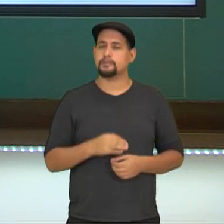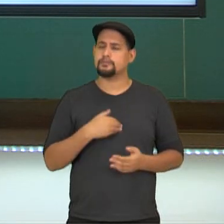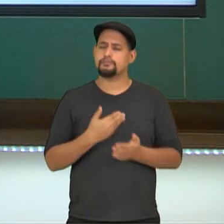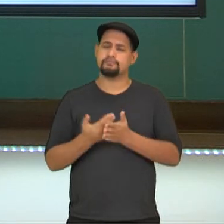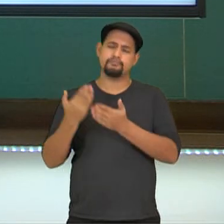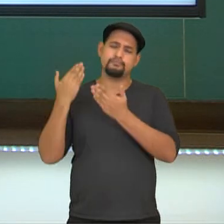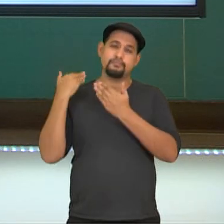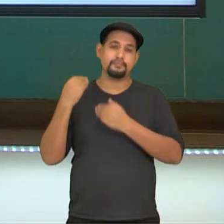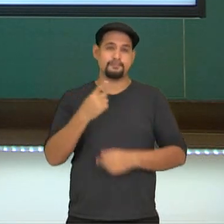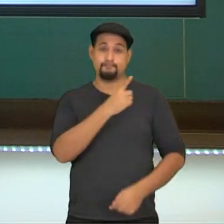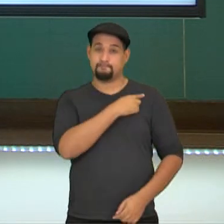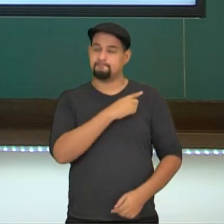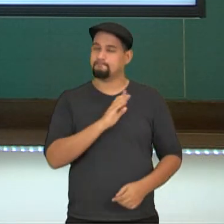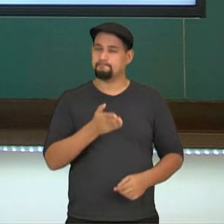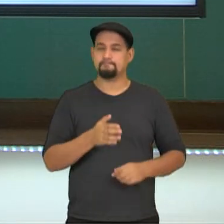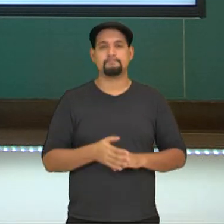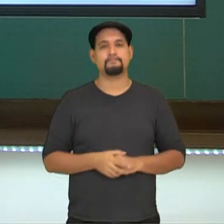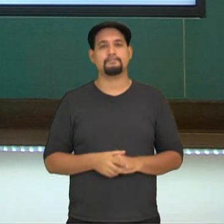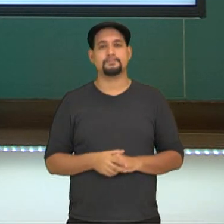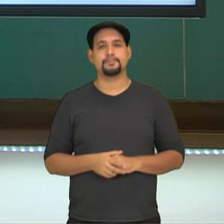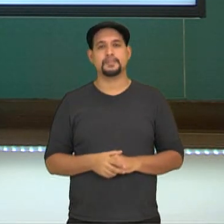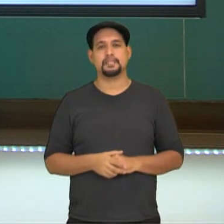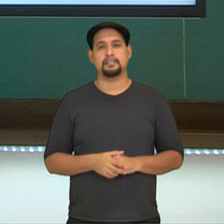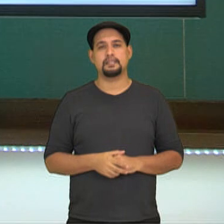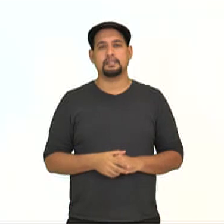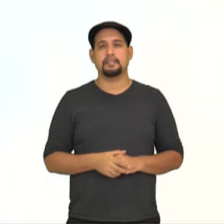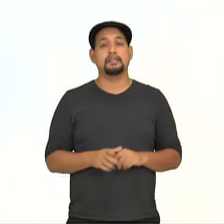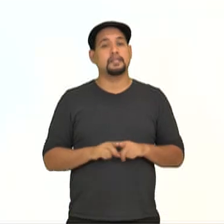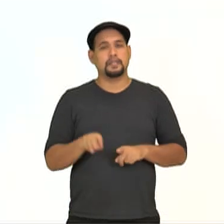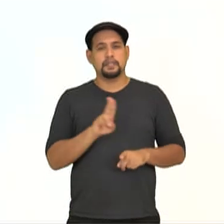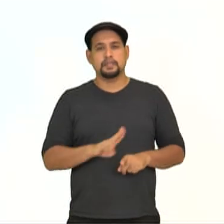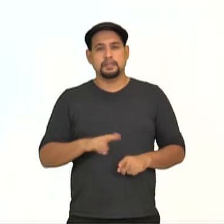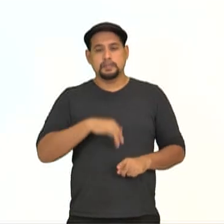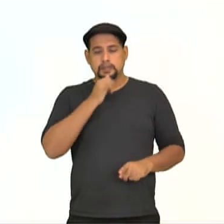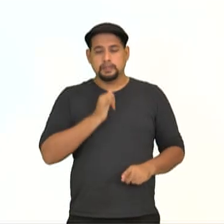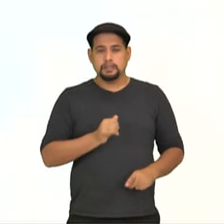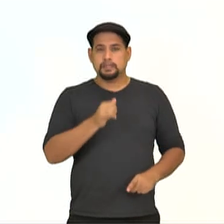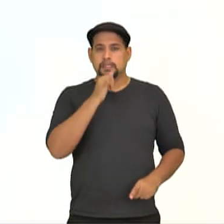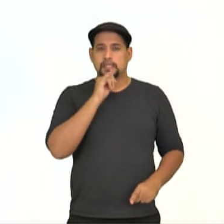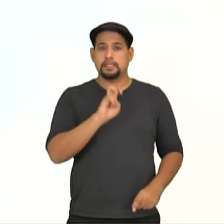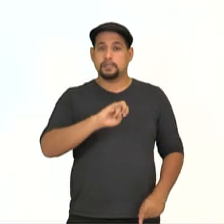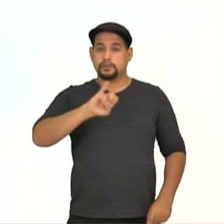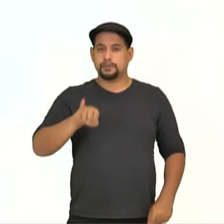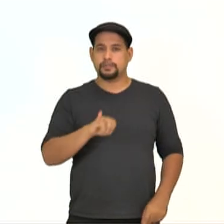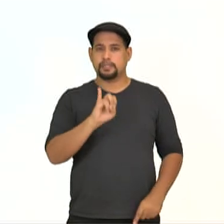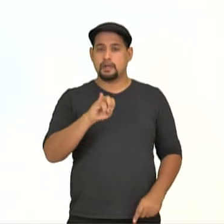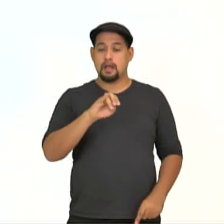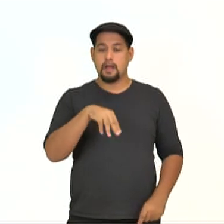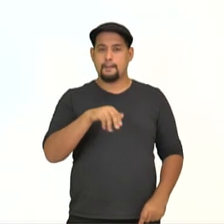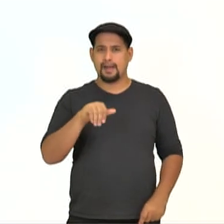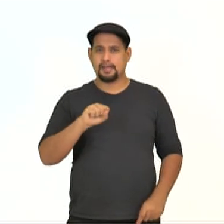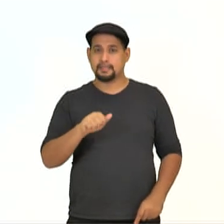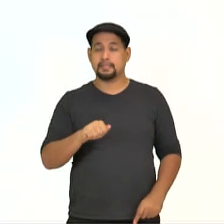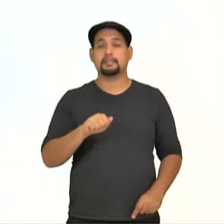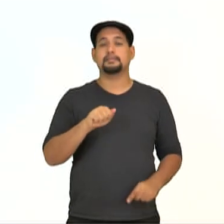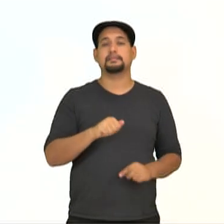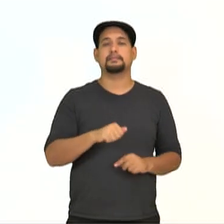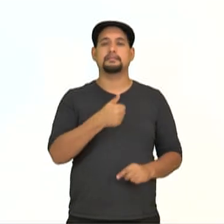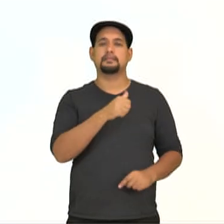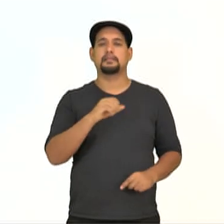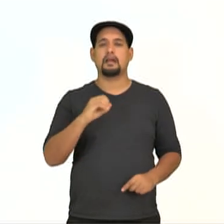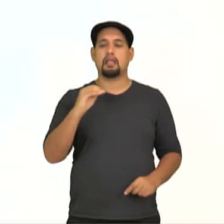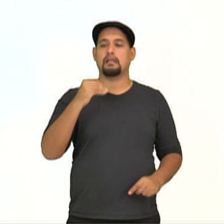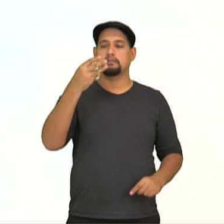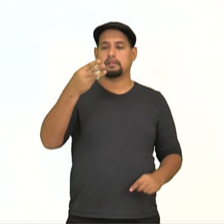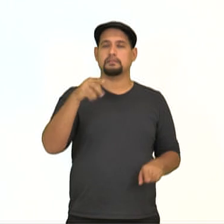lá no primeiro ano, né? Então, olha só. Aplicando então a energia cinética 5 joules, a massa é 10 elevado a menos 3, conforme anunciado,